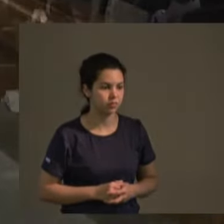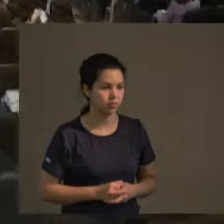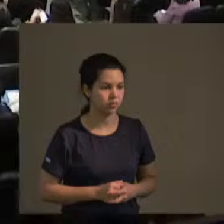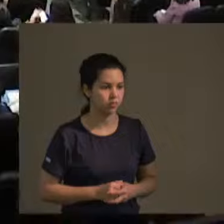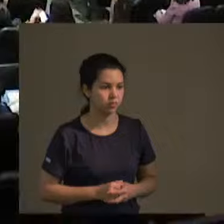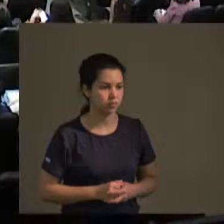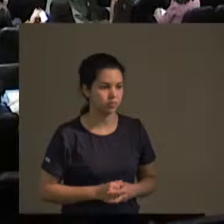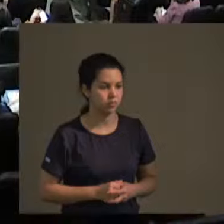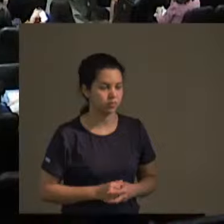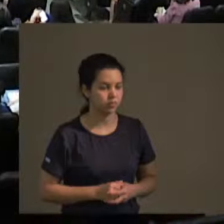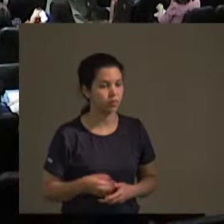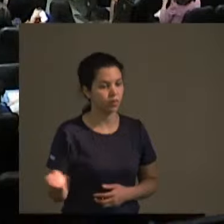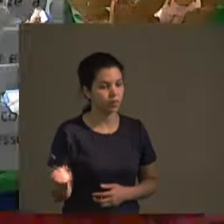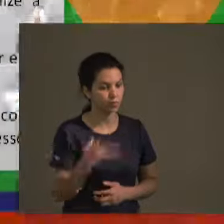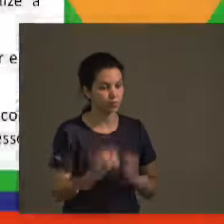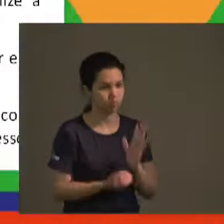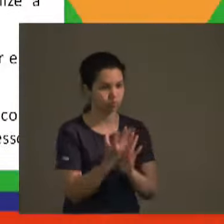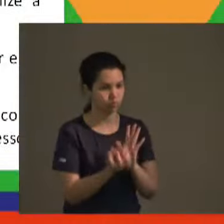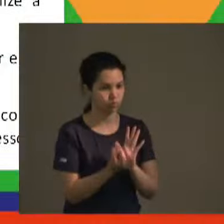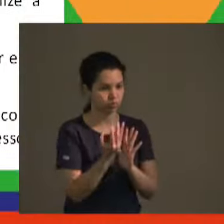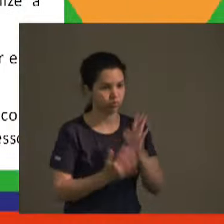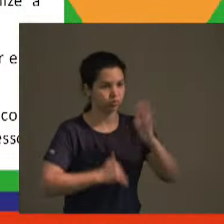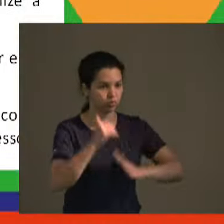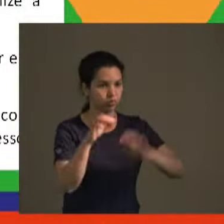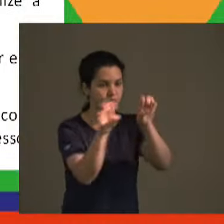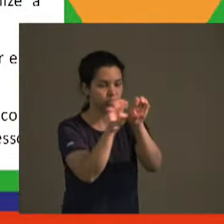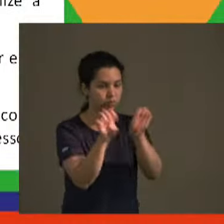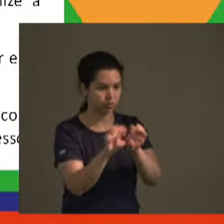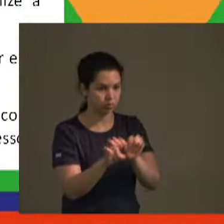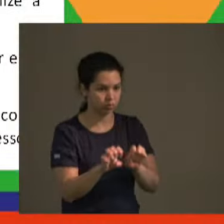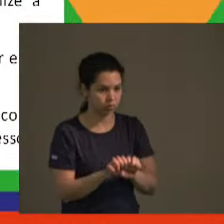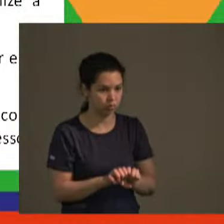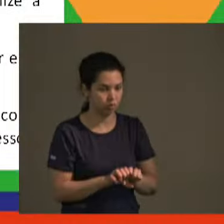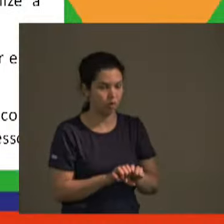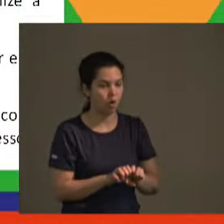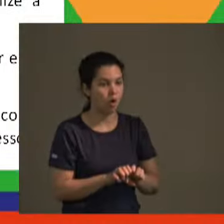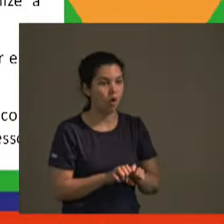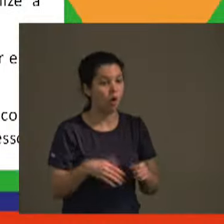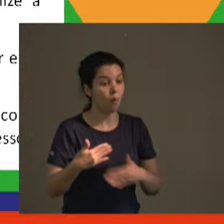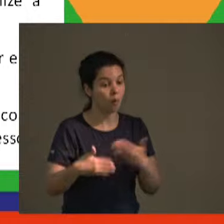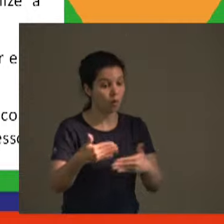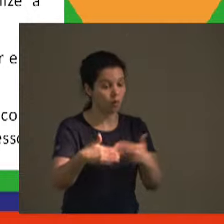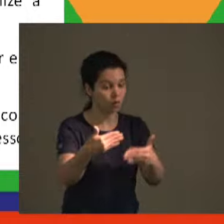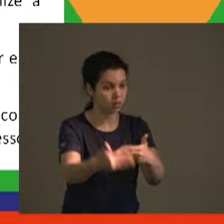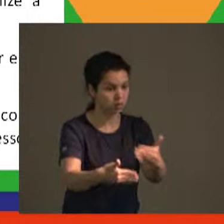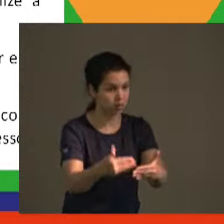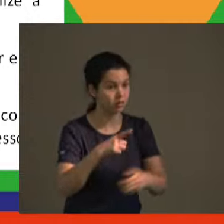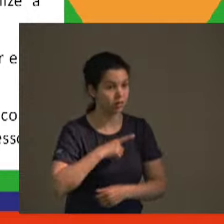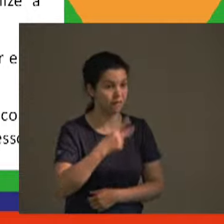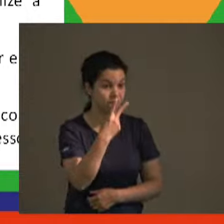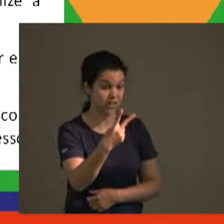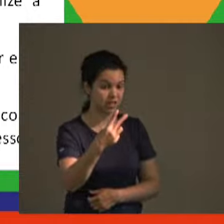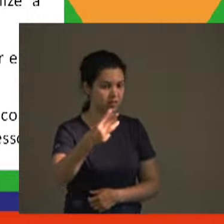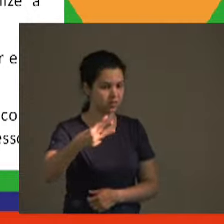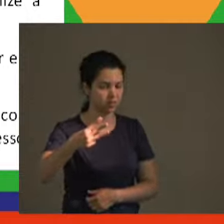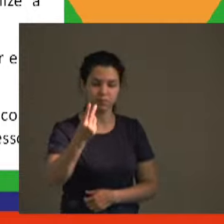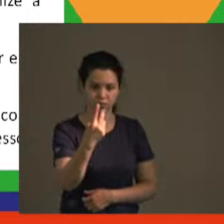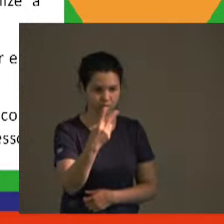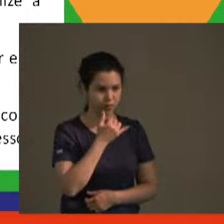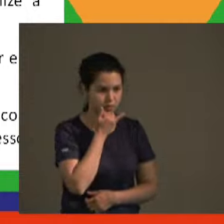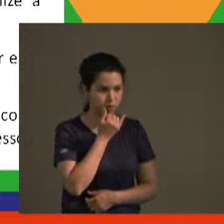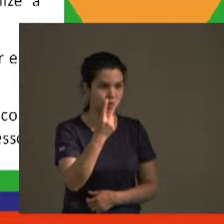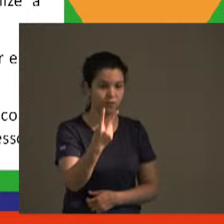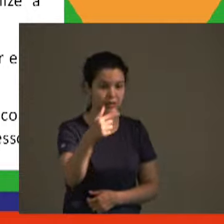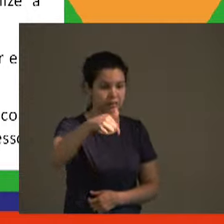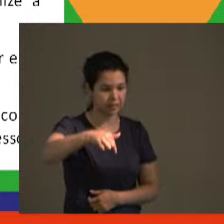Novo Viver Sem Limite, ações estruturantes. O processo de elaboração do Novo Viver Sem Limite envolveu 27 ministérios e resultou em